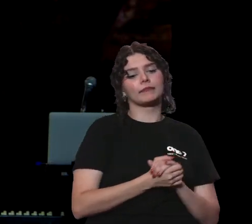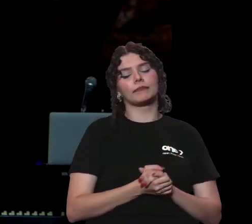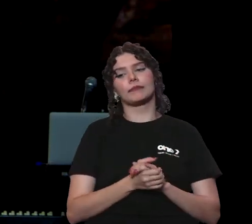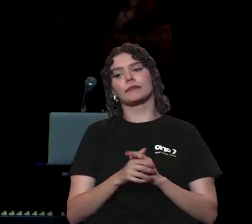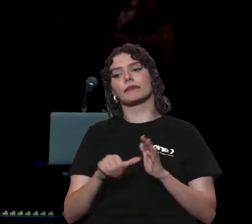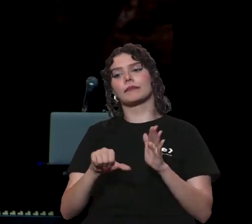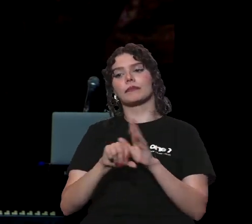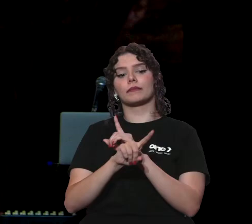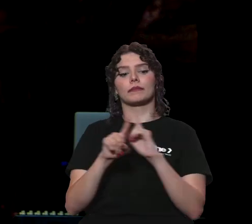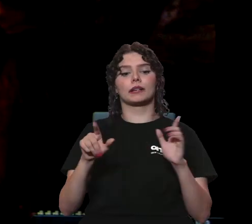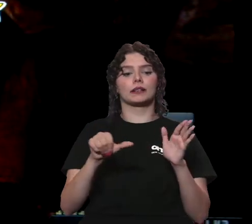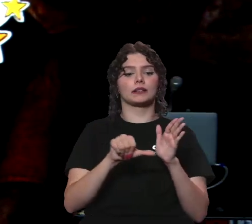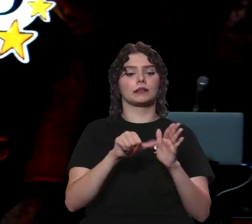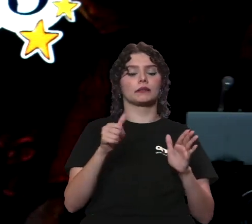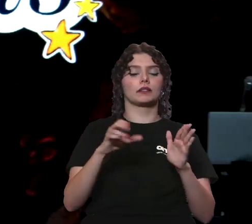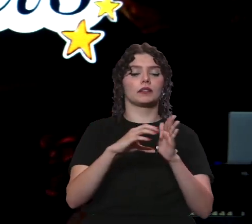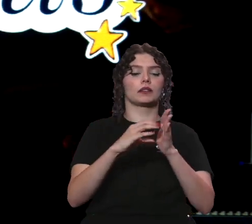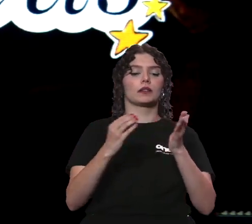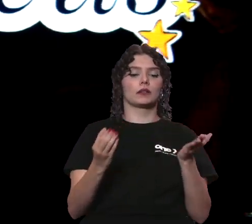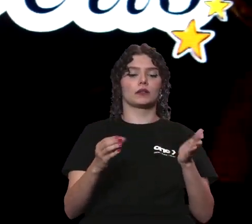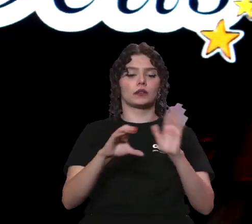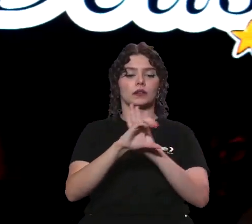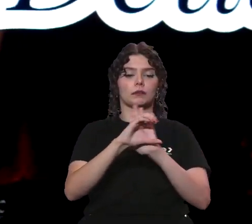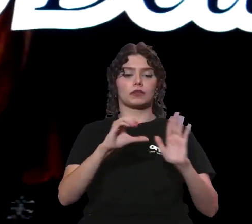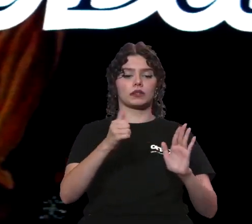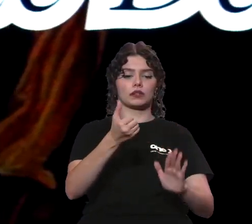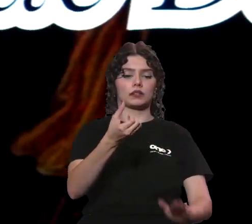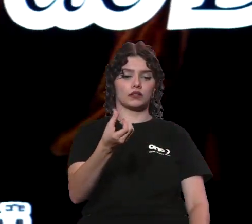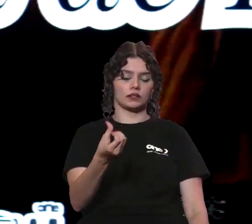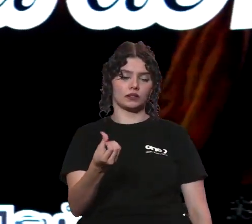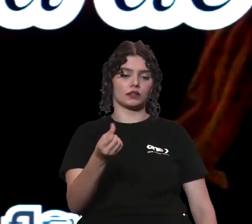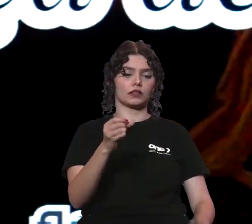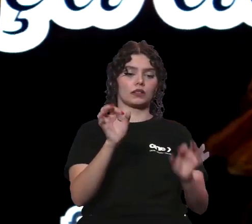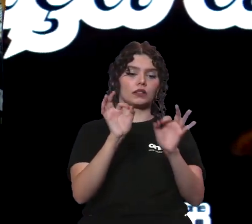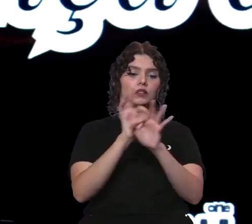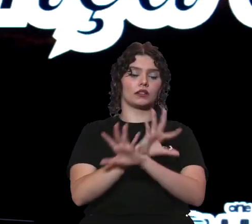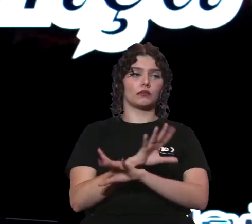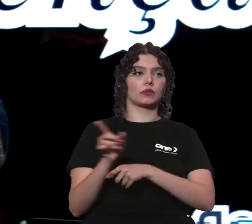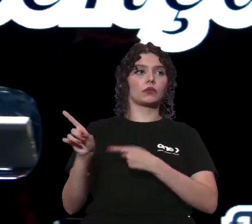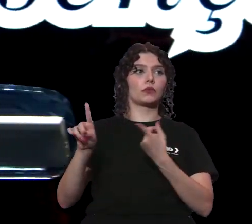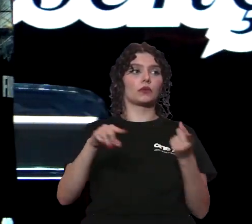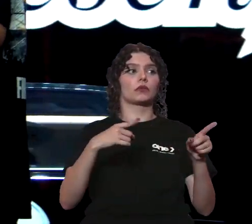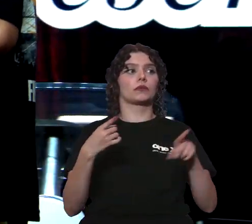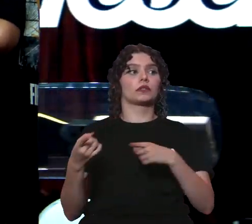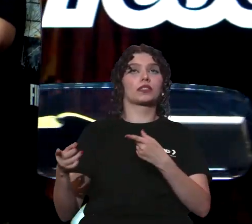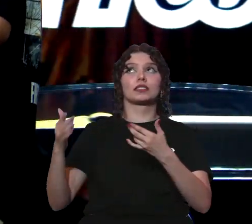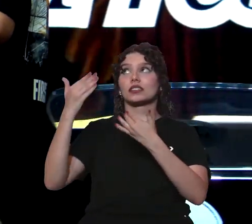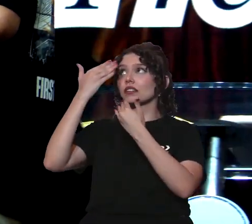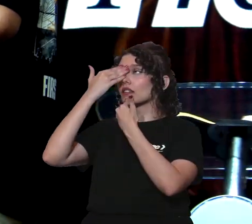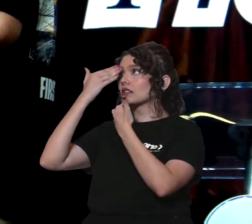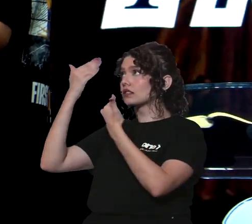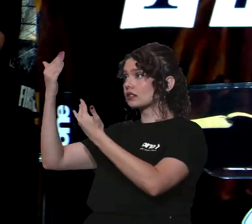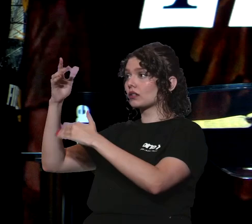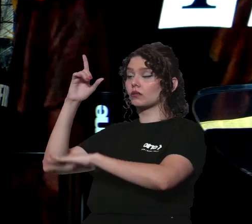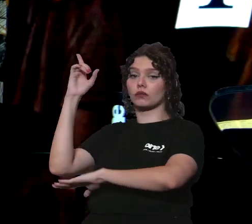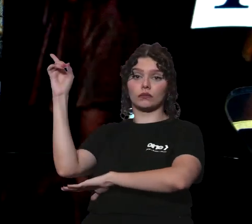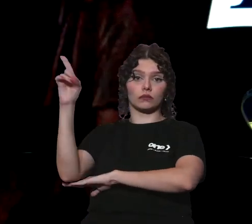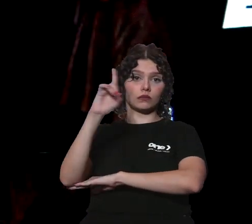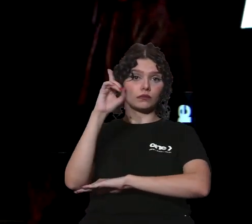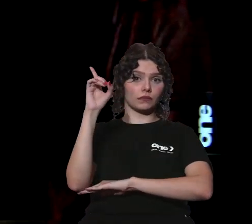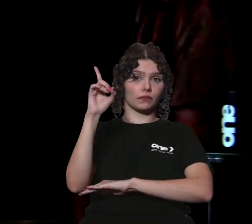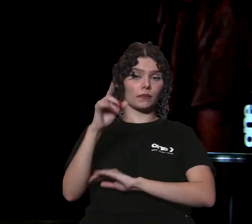16 conta toda essa história e termina com um hino de gratidão de Davi. Como